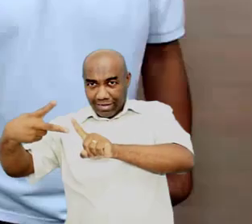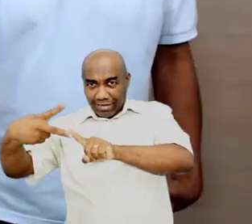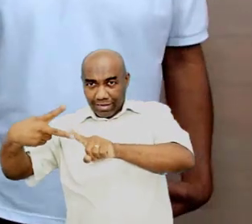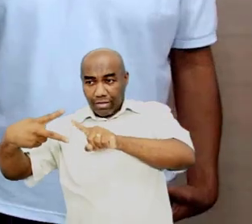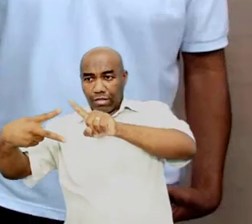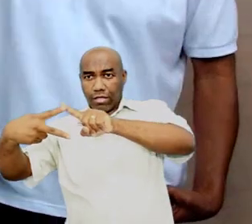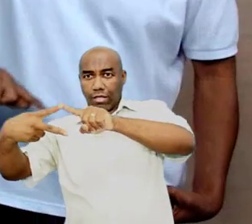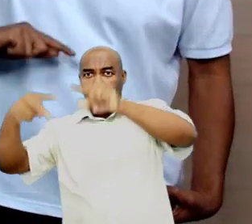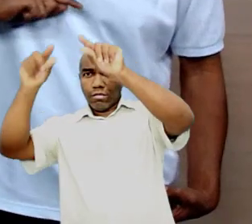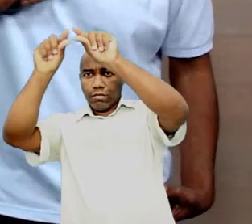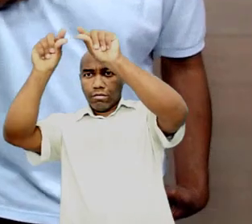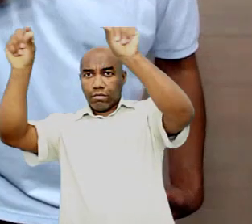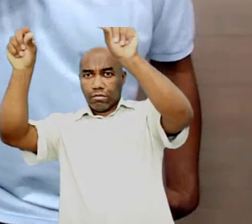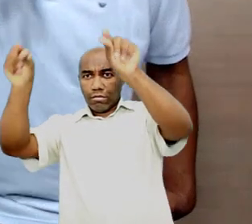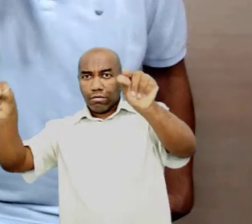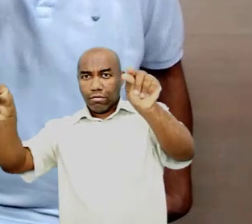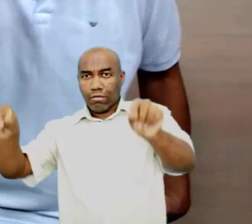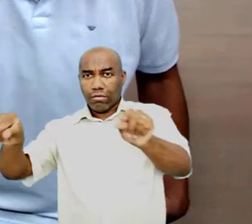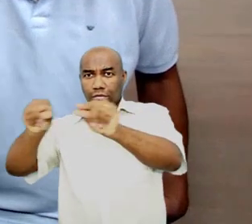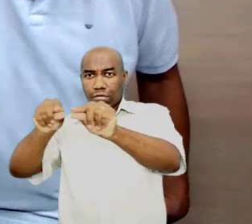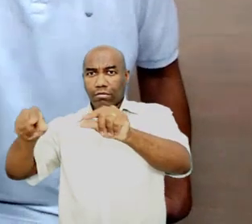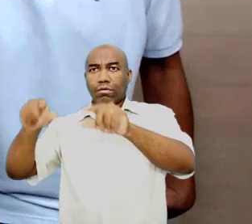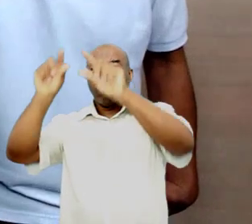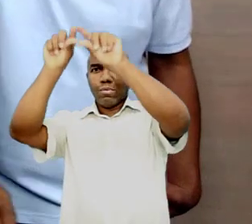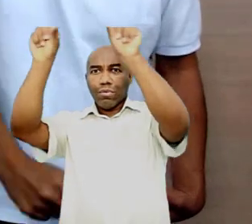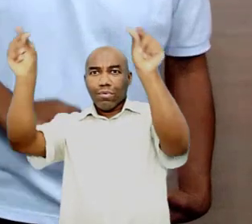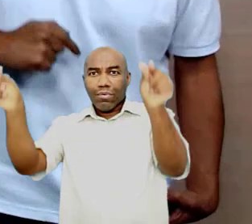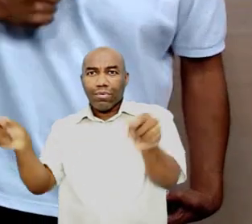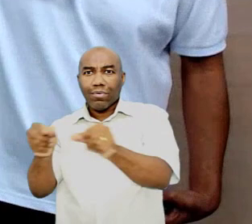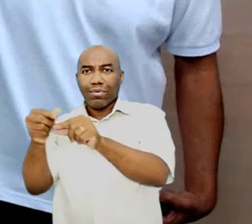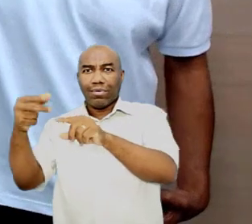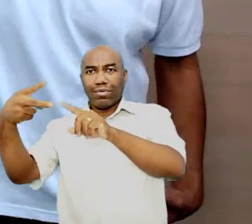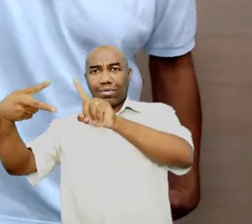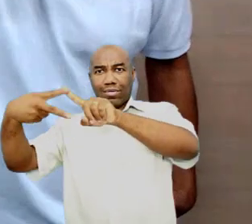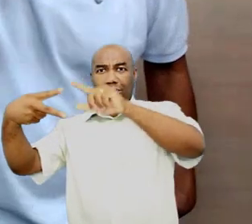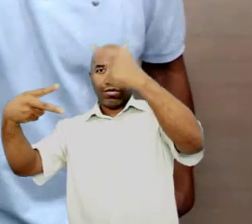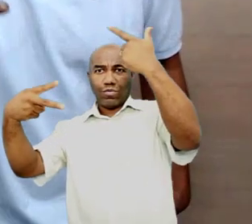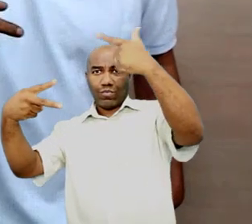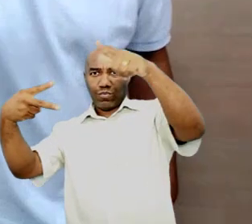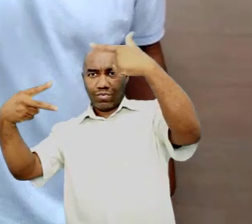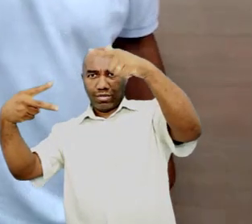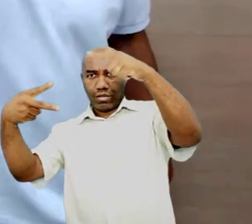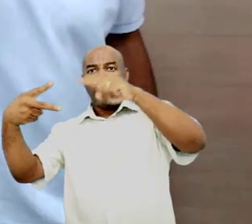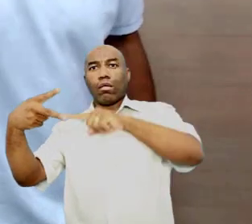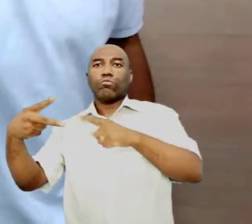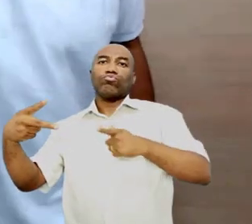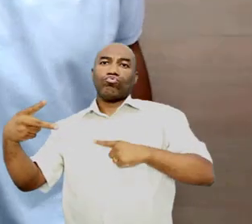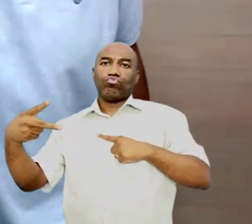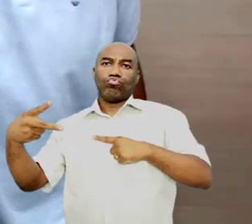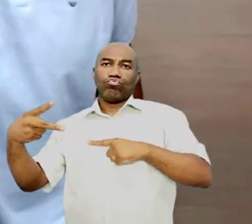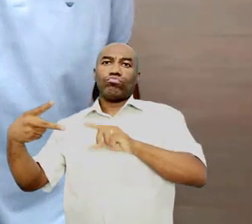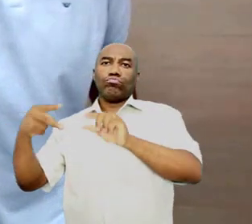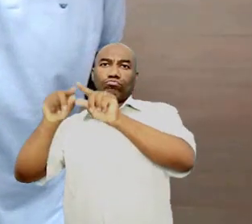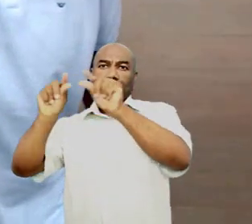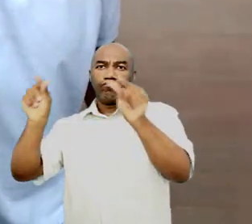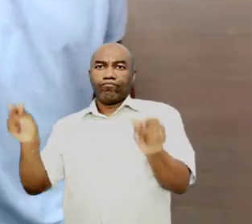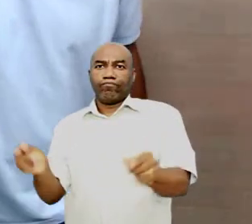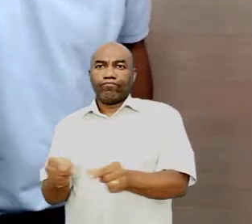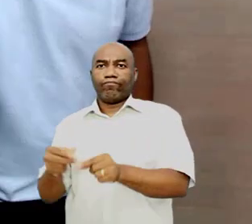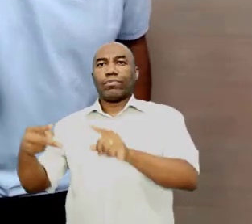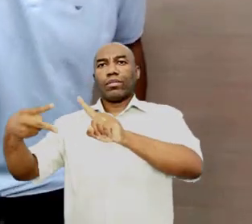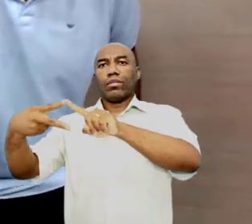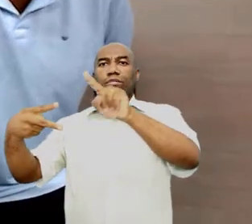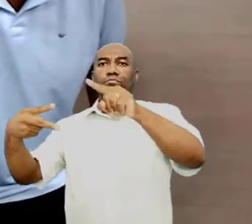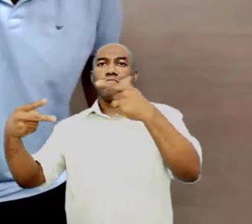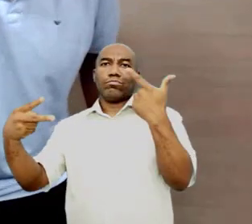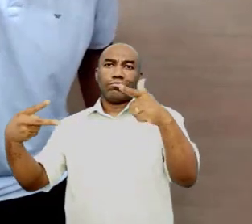capsídeo, ele é formado de várias unidades.